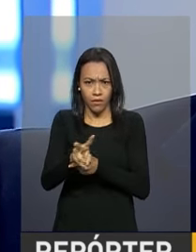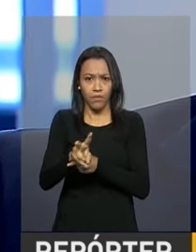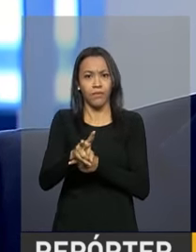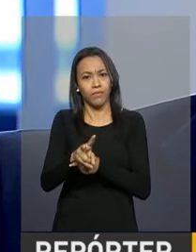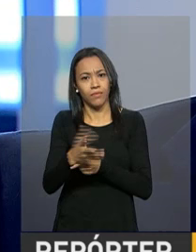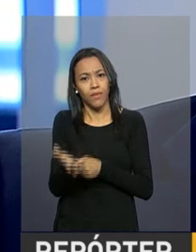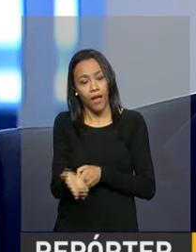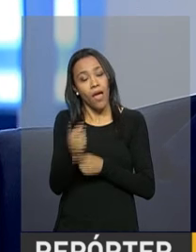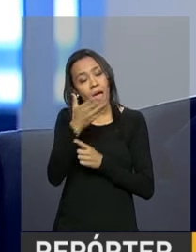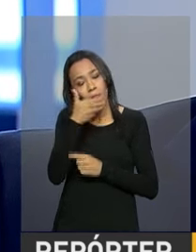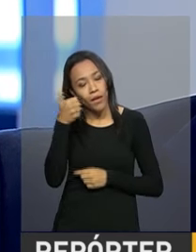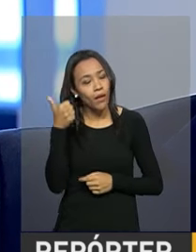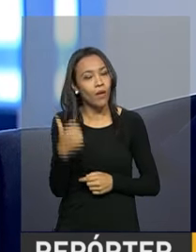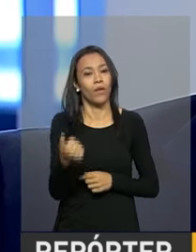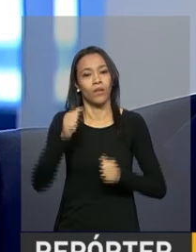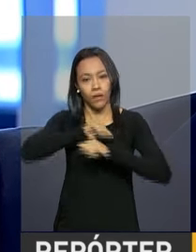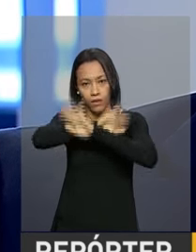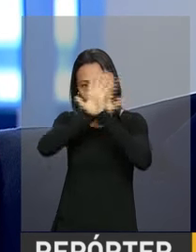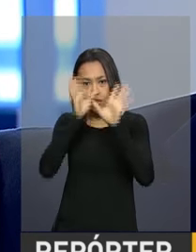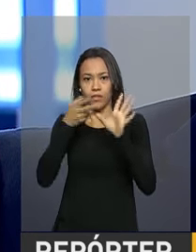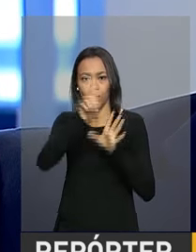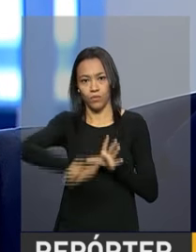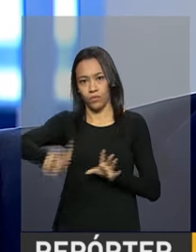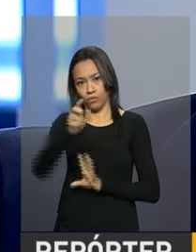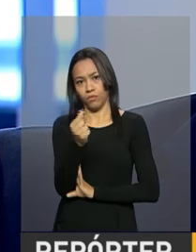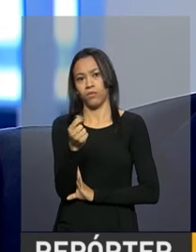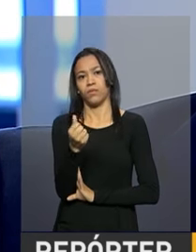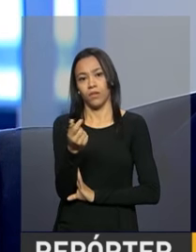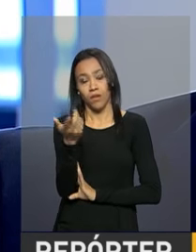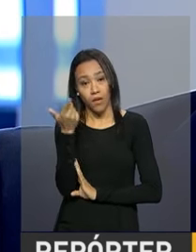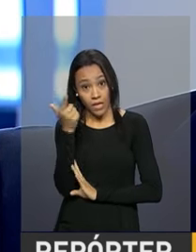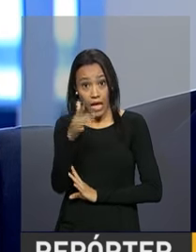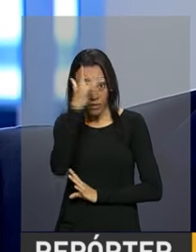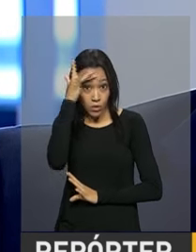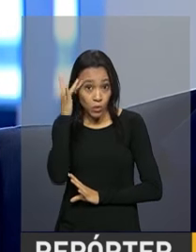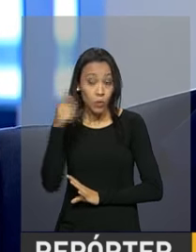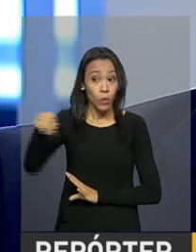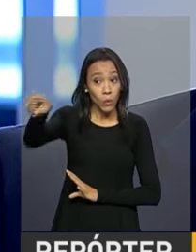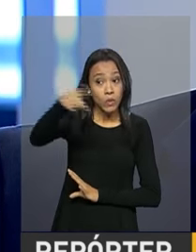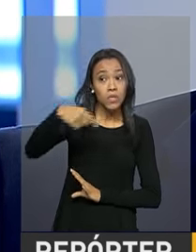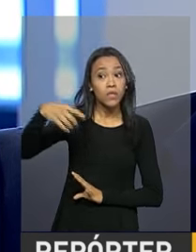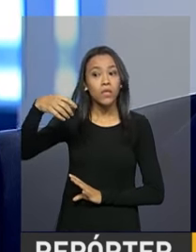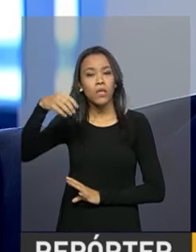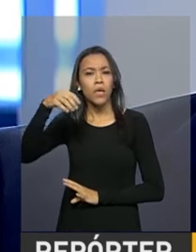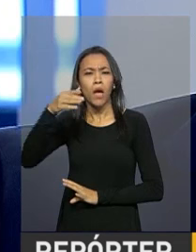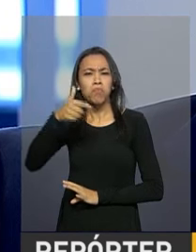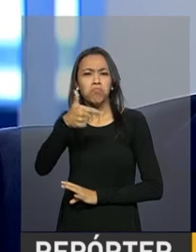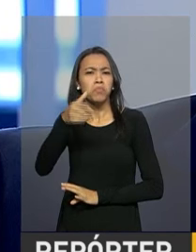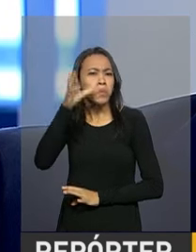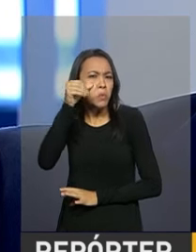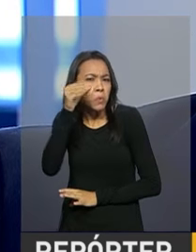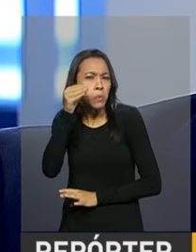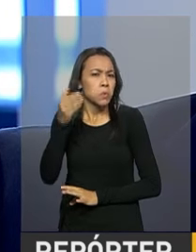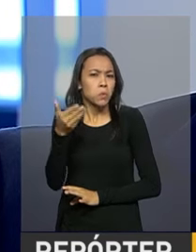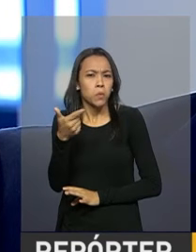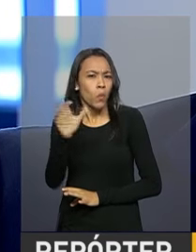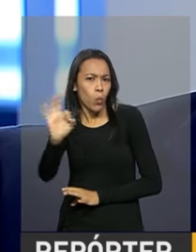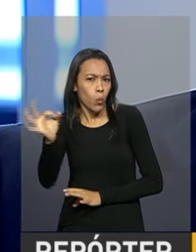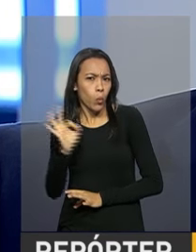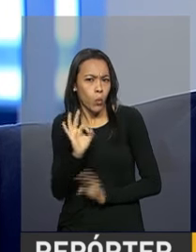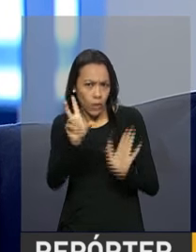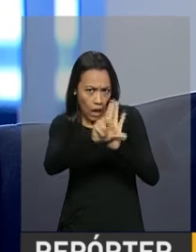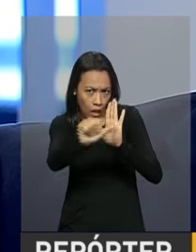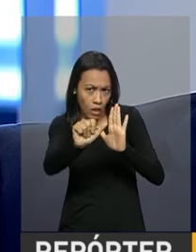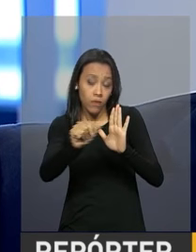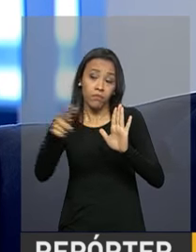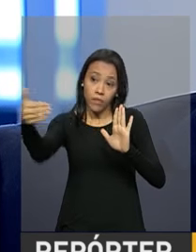seu nome é a melhoria na transparência é alcançar mais cidadãos aqueles cidadãos que ainda não se interessaram pela lei de acesso à informação